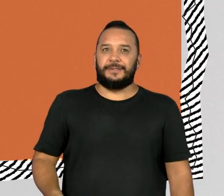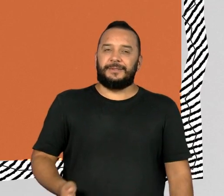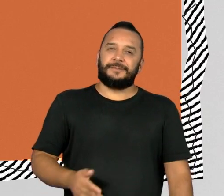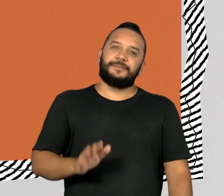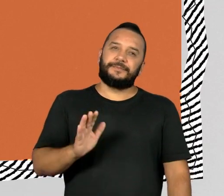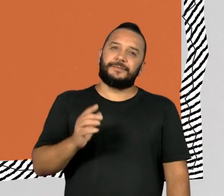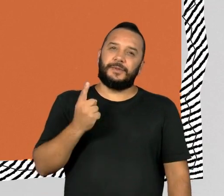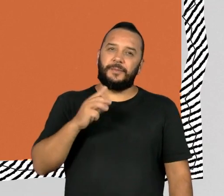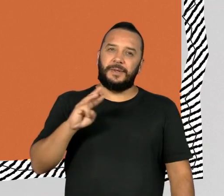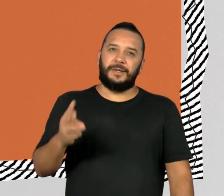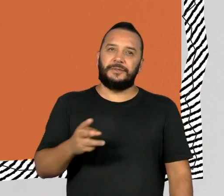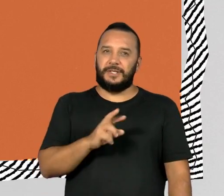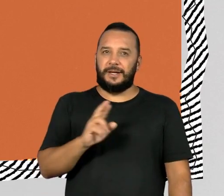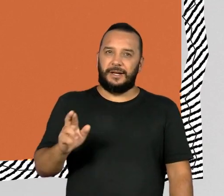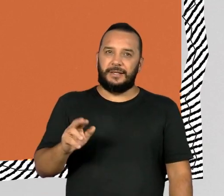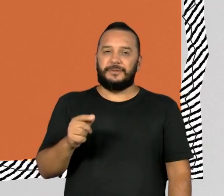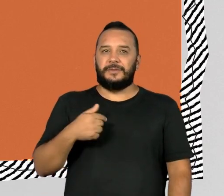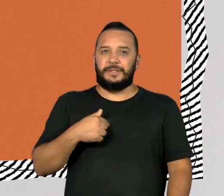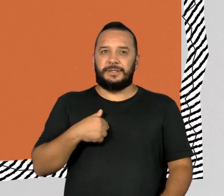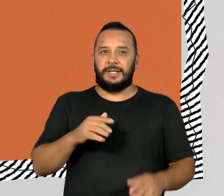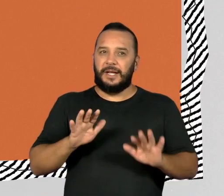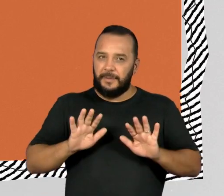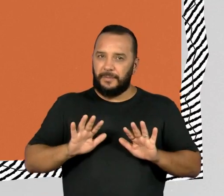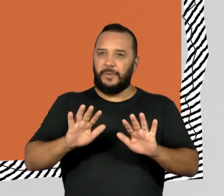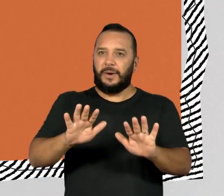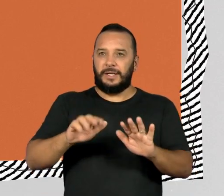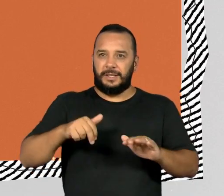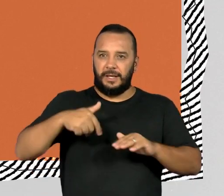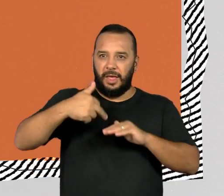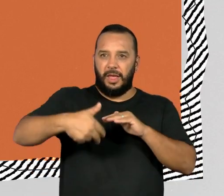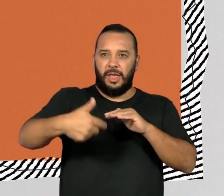Por R$1 milhão, você me empurraria nessa escada?